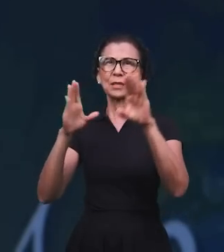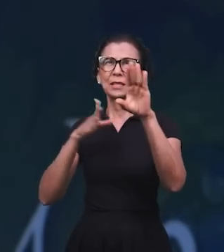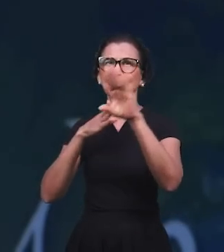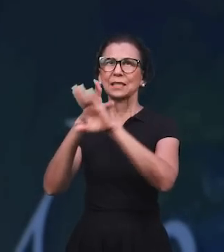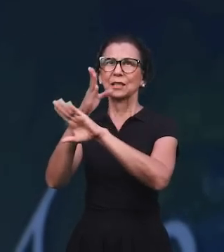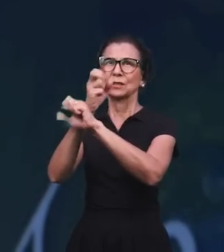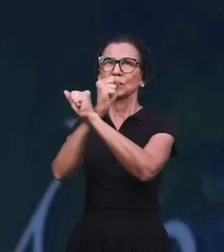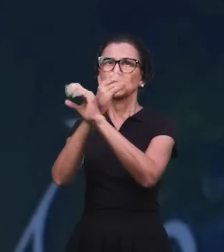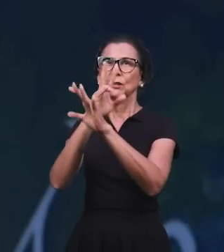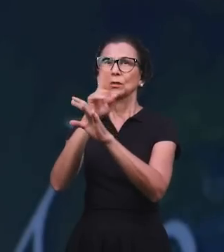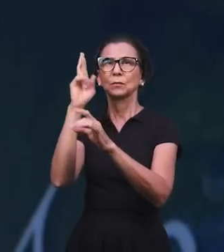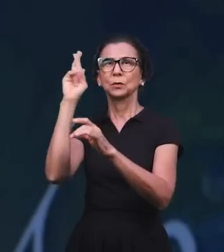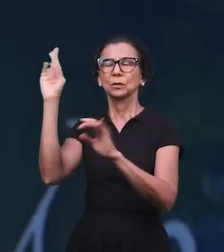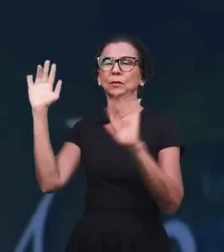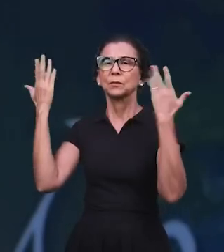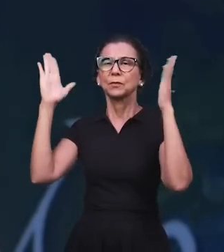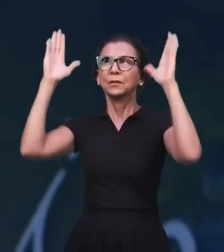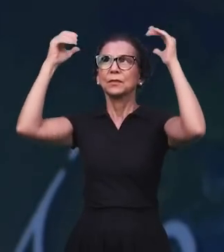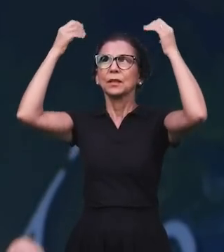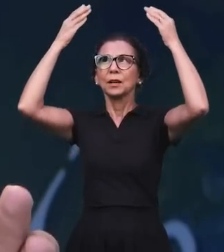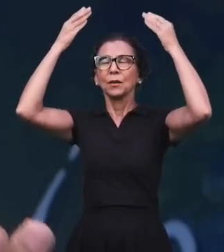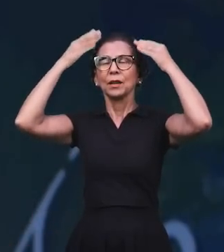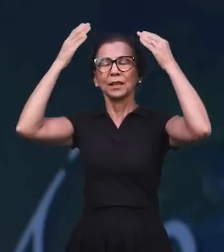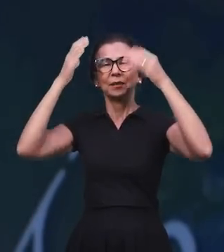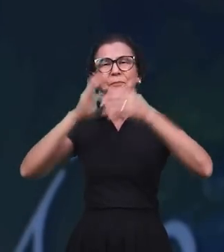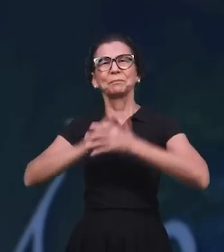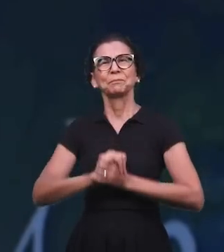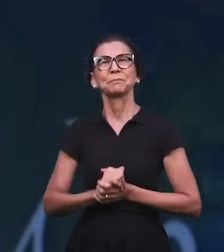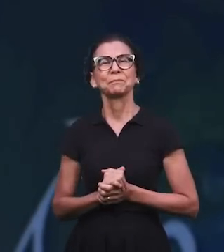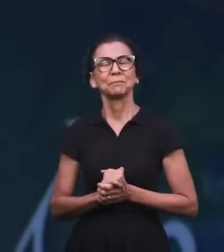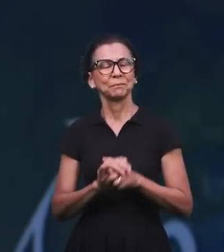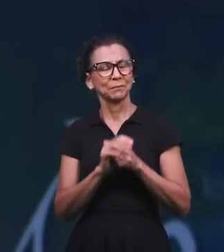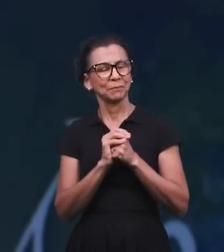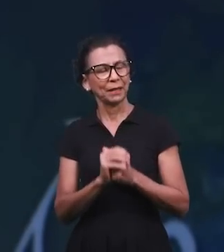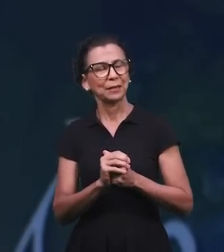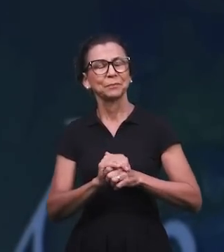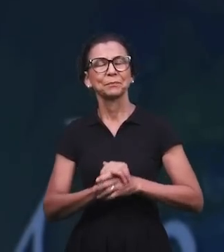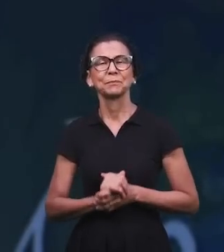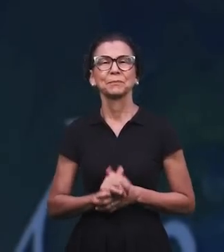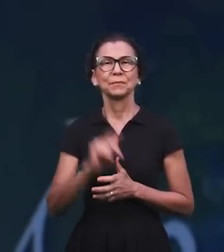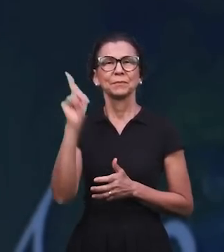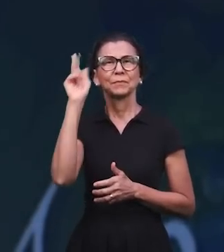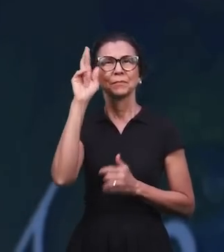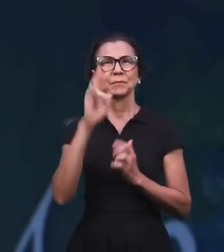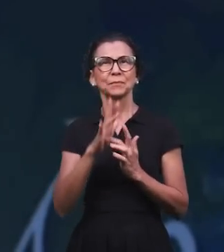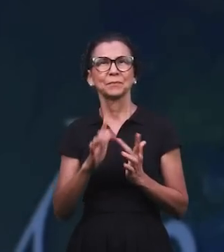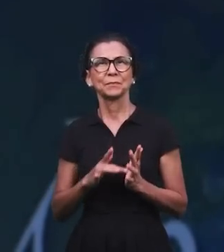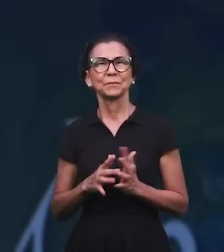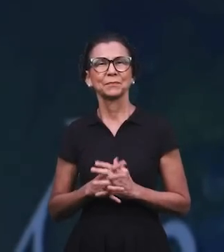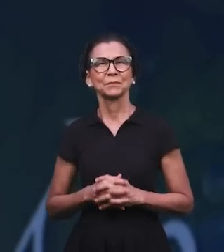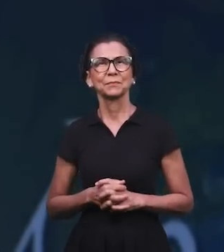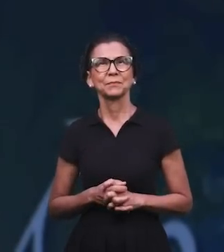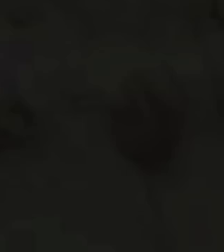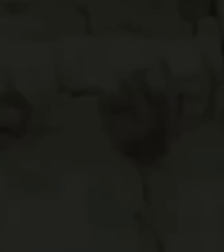glória, glorificando o nome do Senhor e falando viva o Rei na eternidade. Amém? Desejamos a todos a paz do Senhor Jesus.